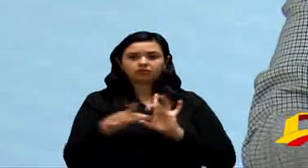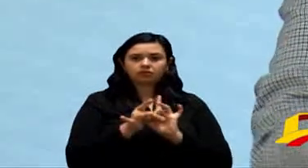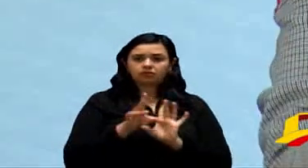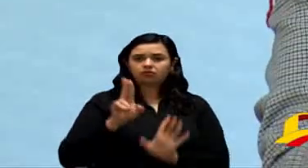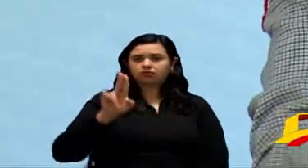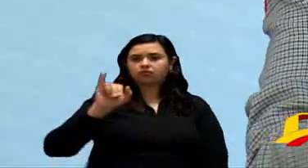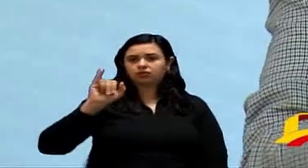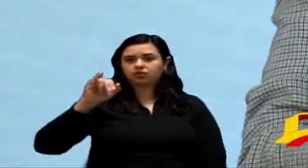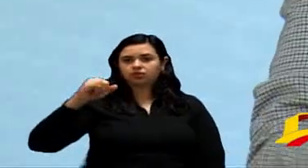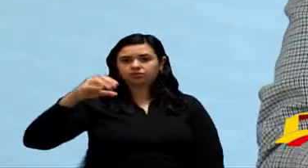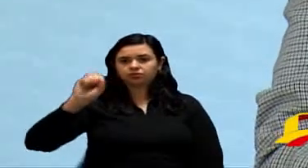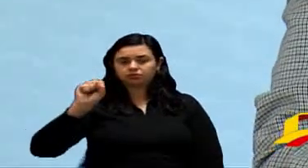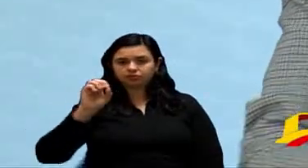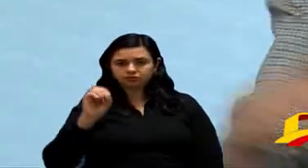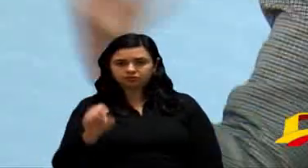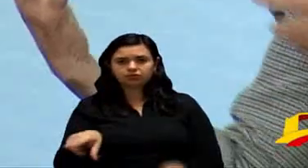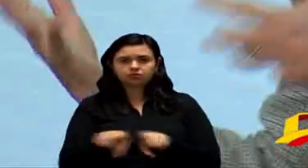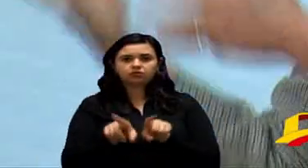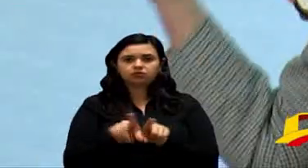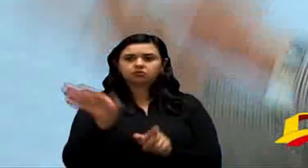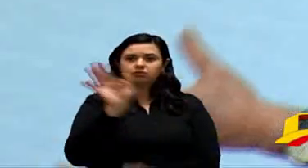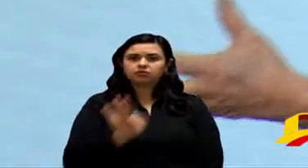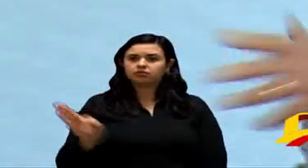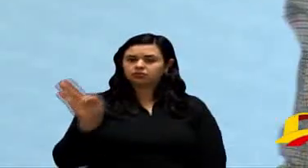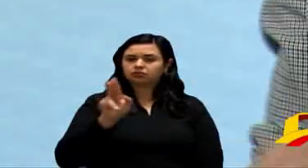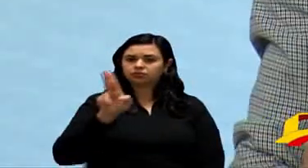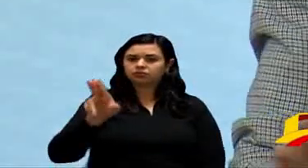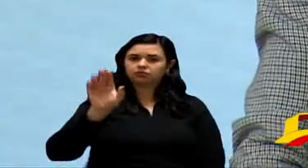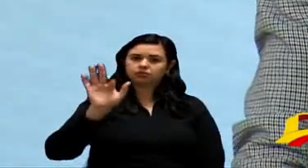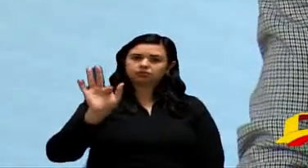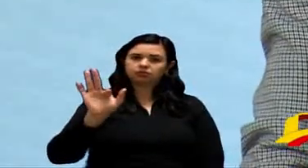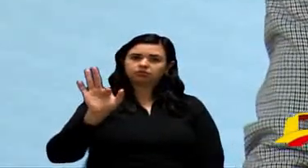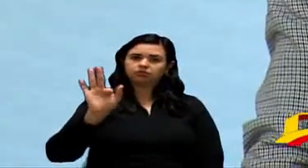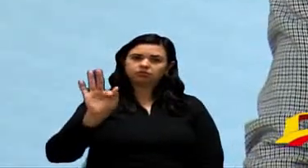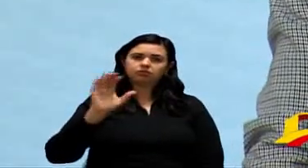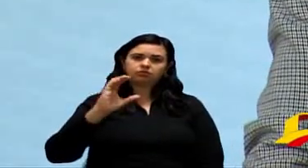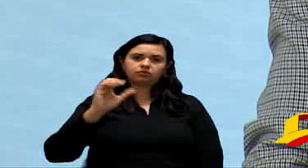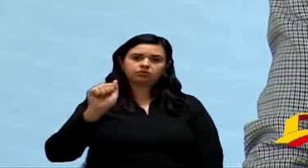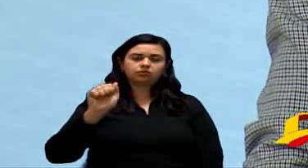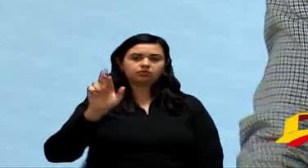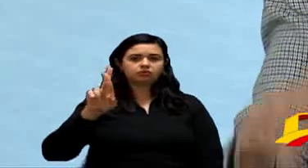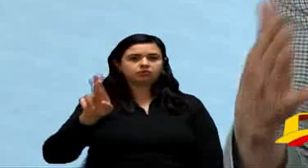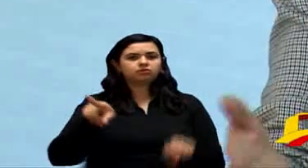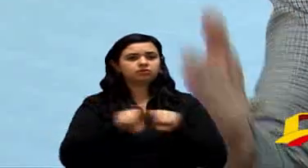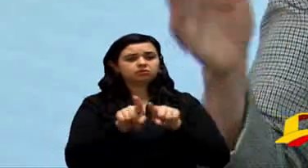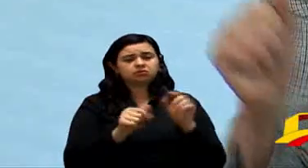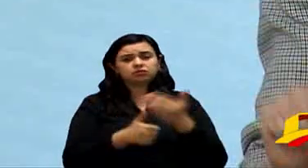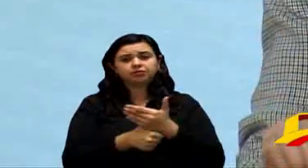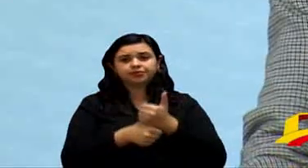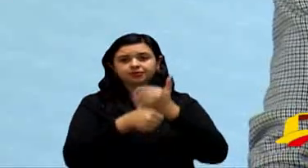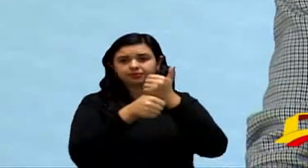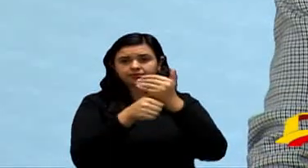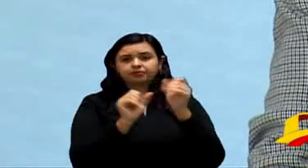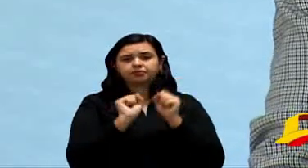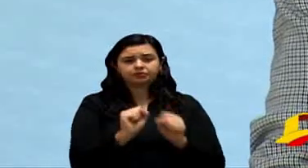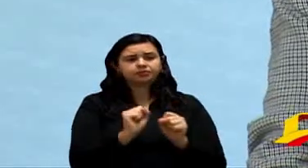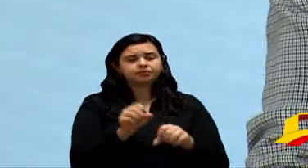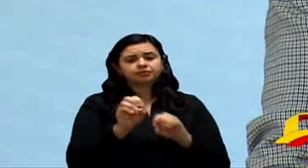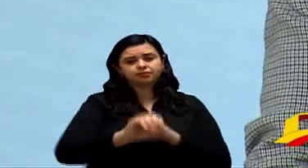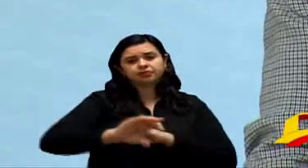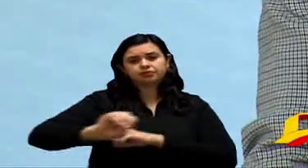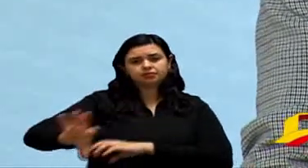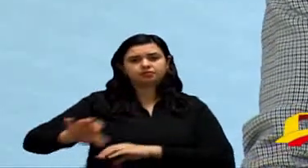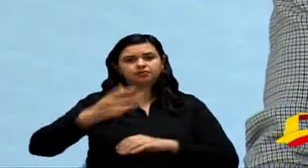com a Unesp com UFSCAR com o Parque Tecnológico para a gente dar robótica para as crianças e para os nossos profissionais da educação